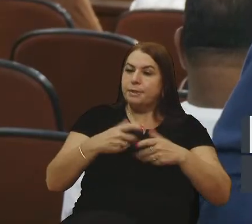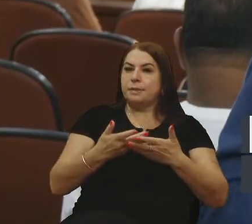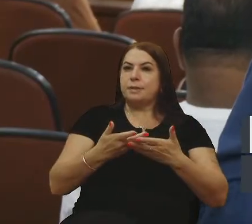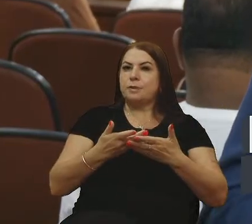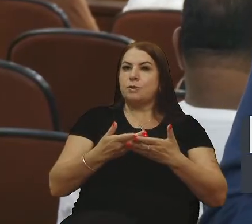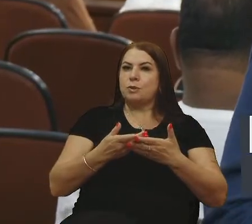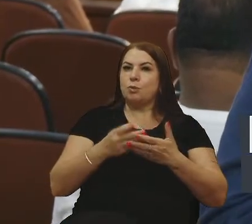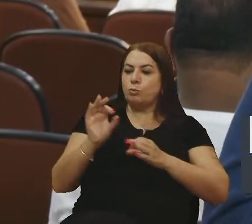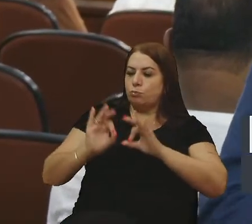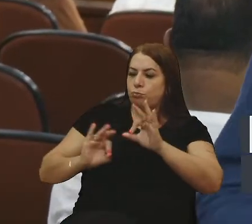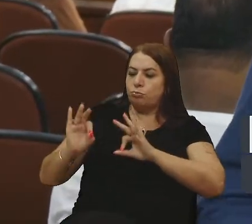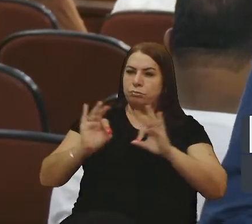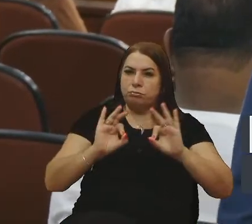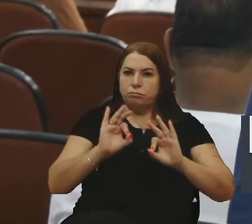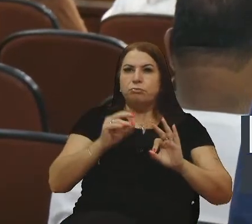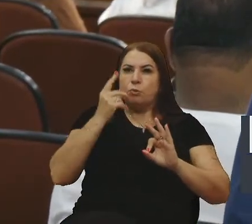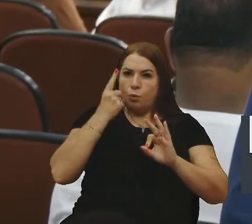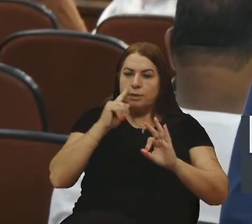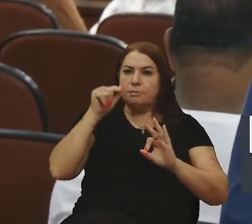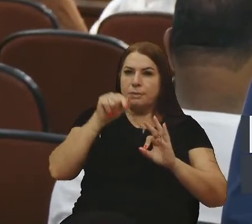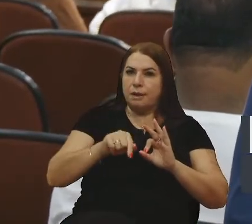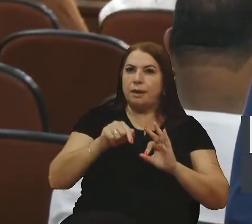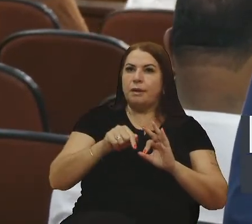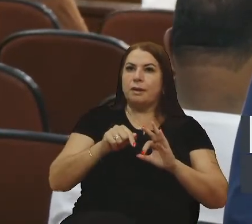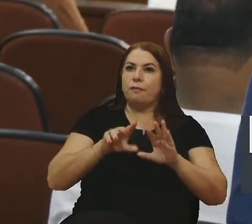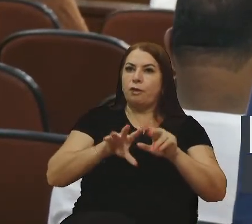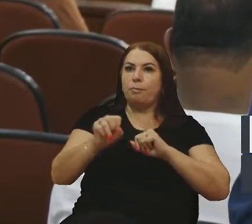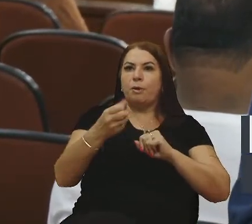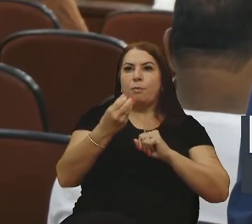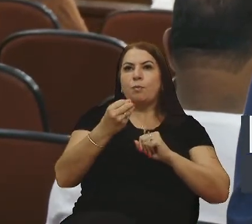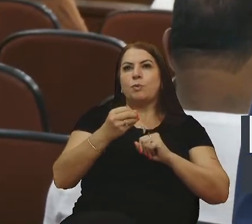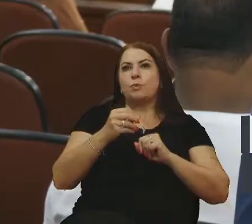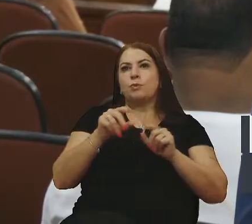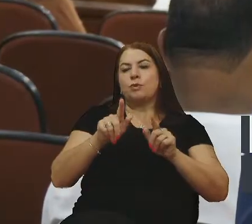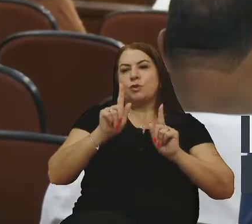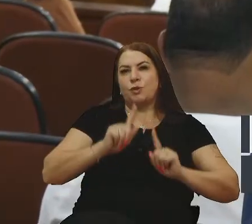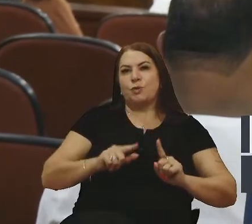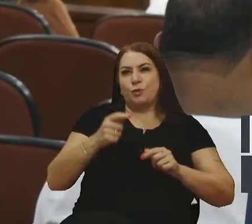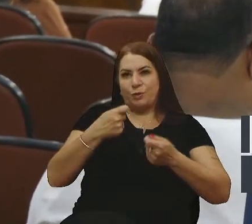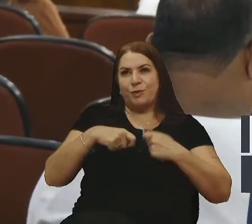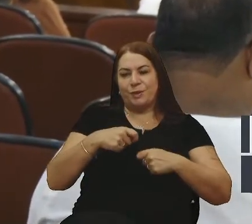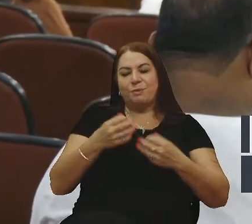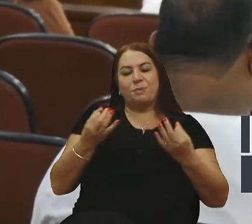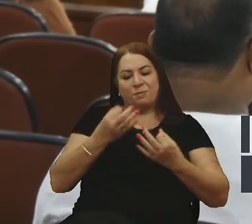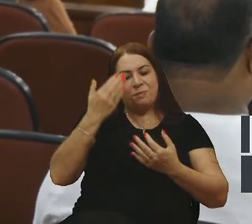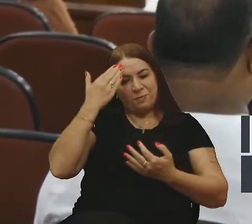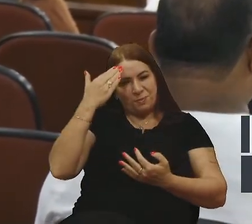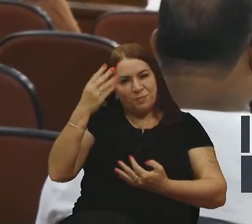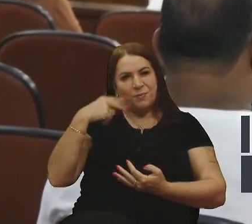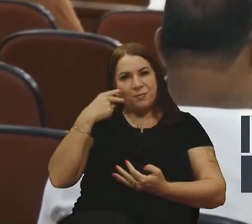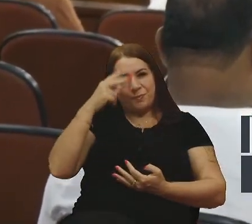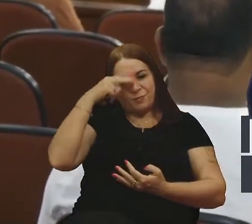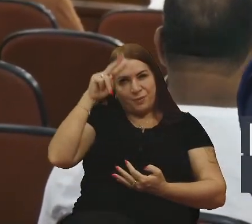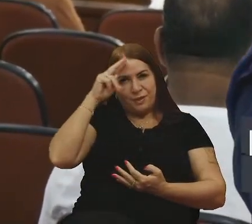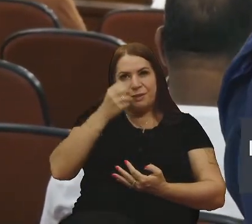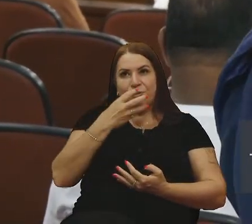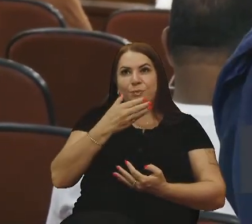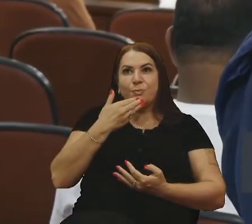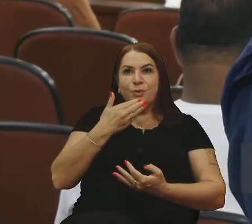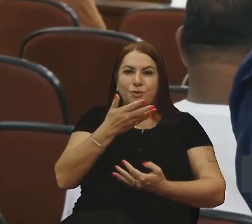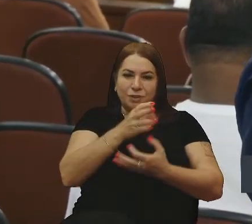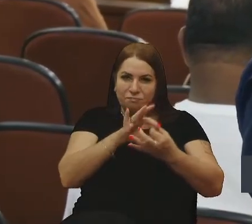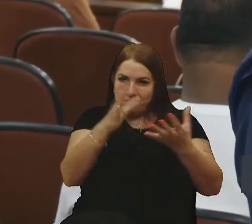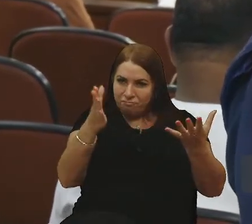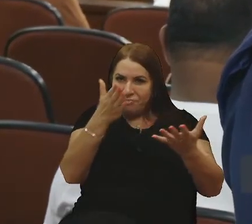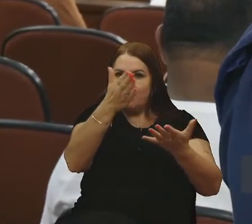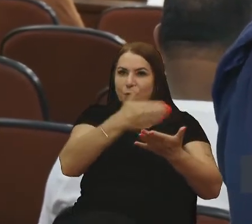muita ordenação para que nós consigamos aqui formar muitos gestores do seu negócio. Perfeito, obrigado, vereador Edson. Vou pedir que o senhor fique à vontade